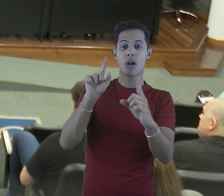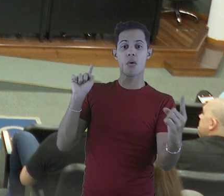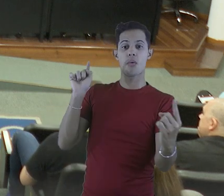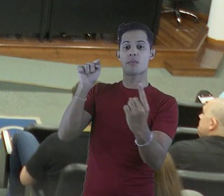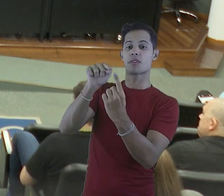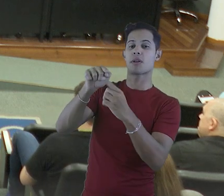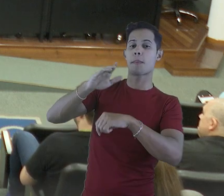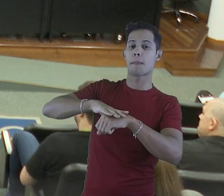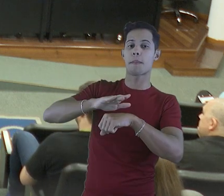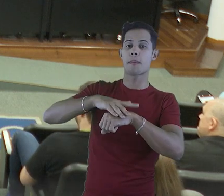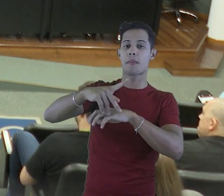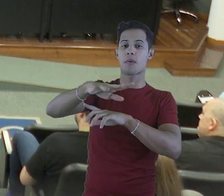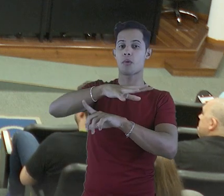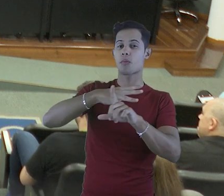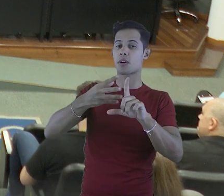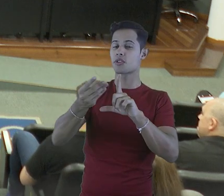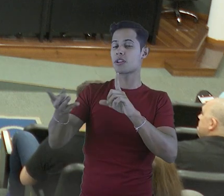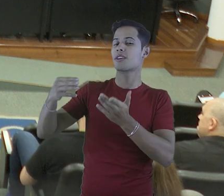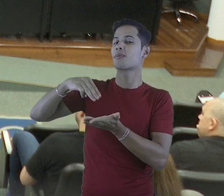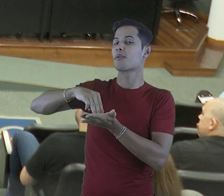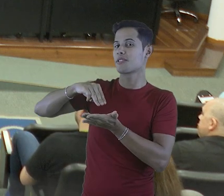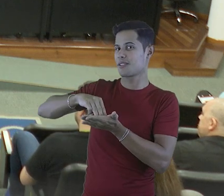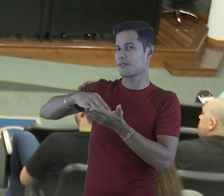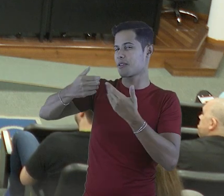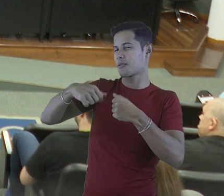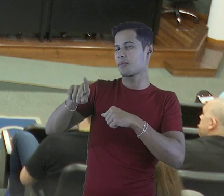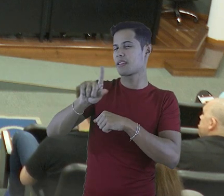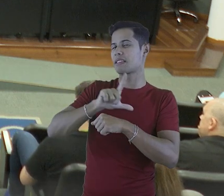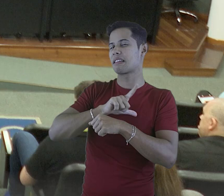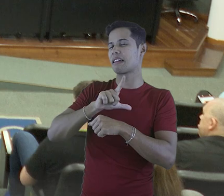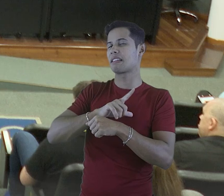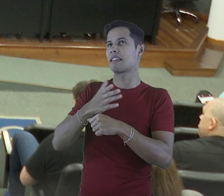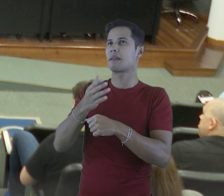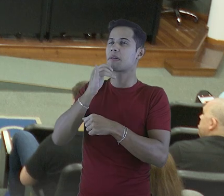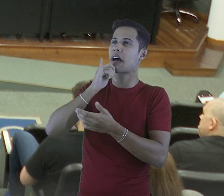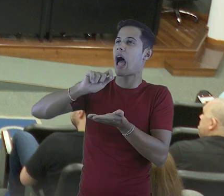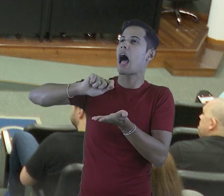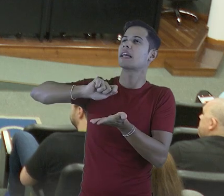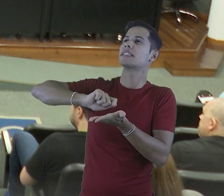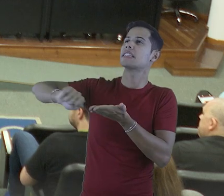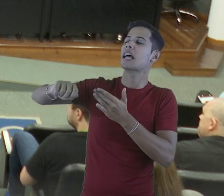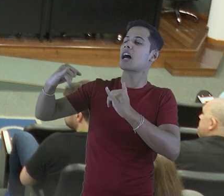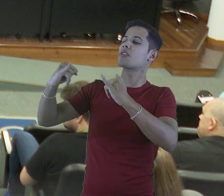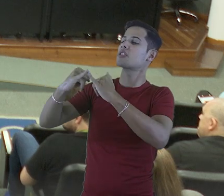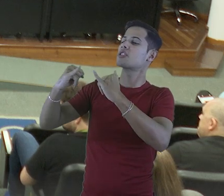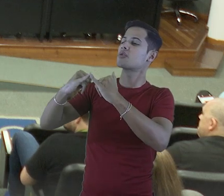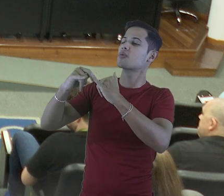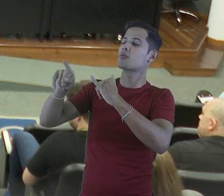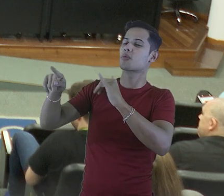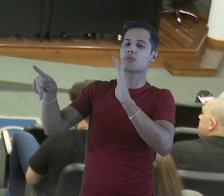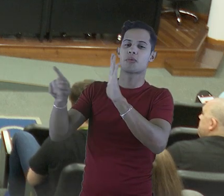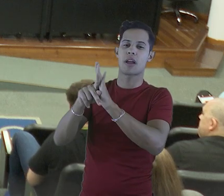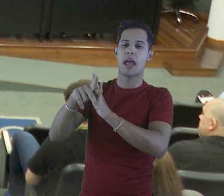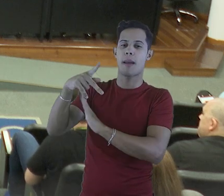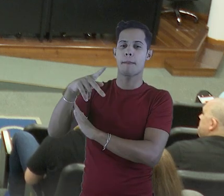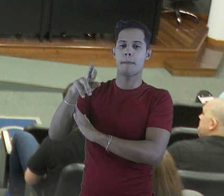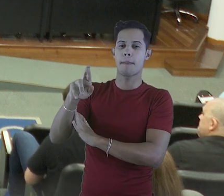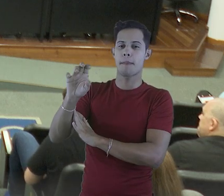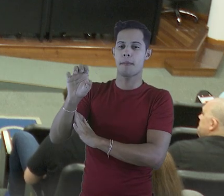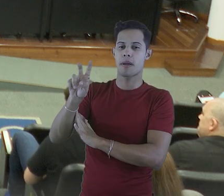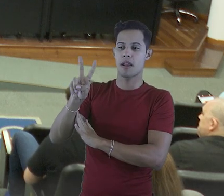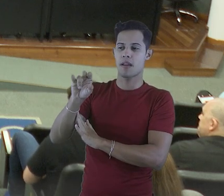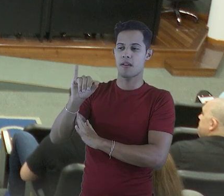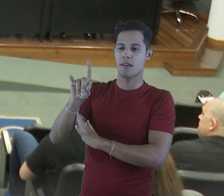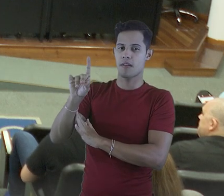finalidade pelo qual você está compartilhando aí você não precisa ter esse termo de compartilhamento assinado pelo Instituto de Previdência mas